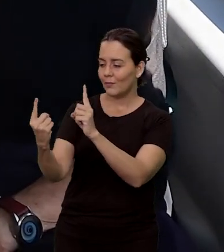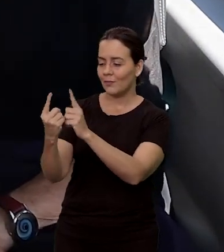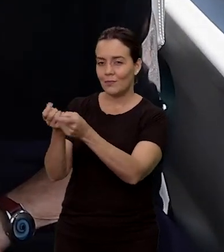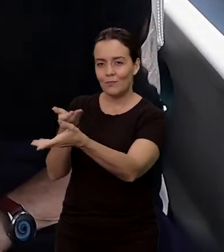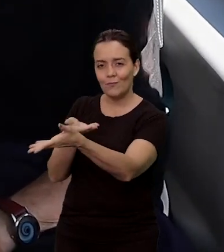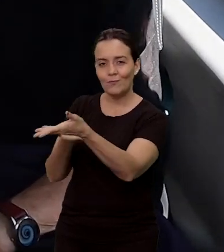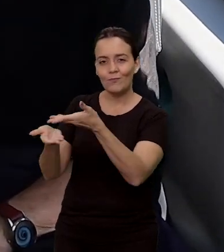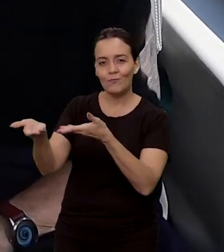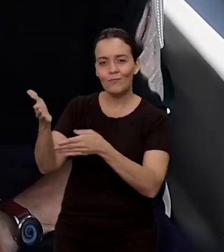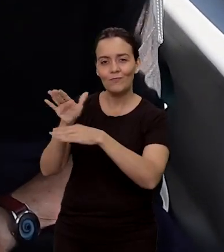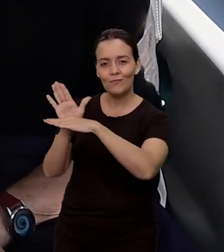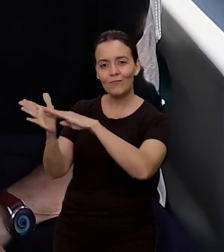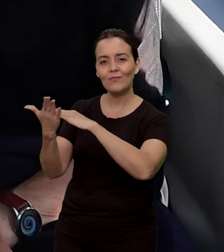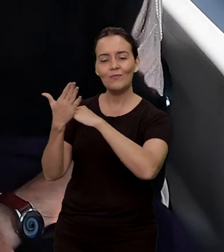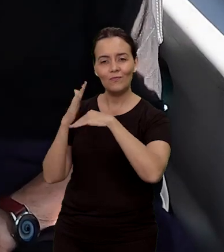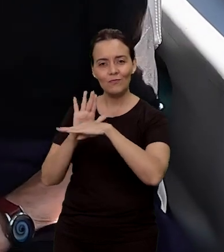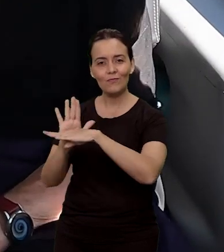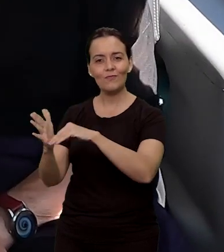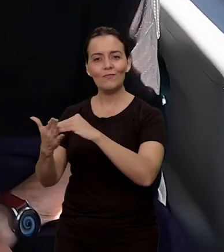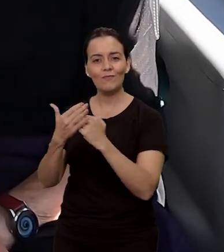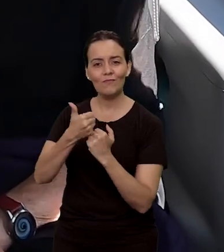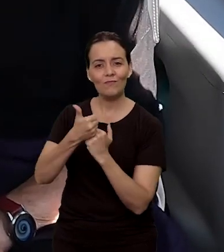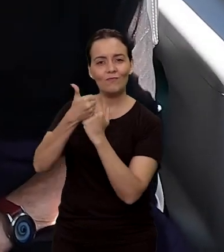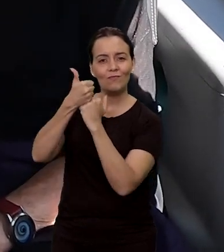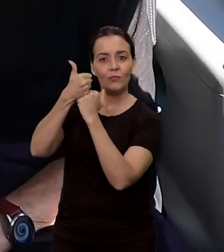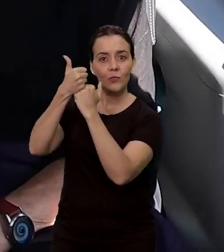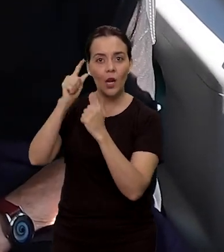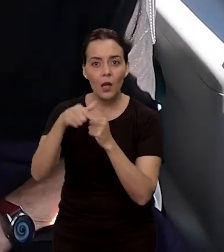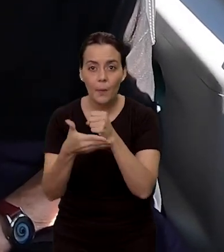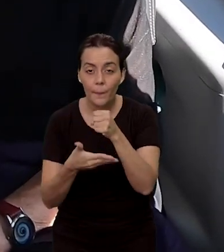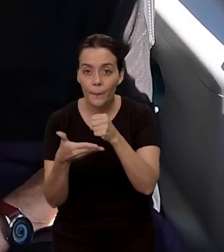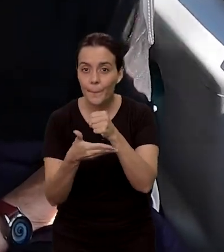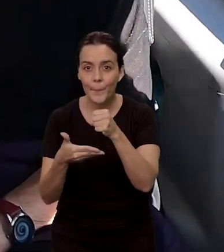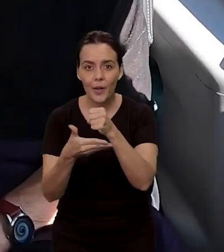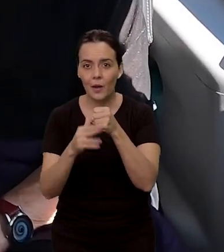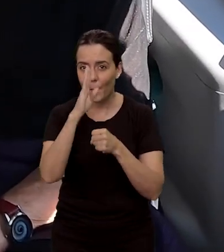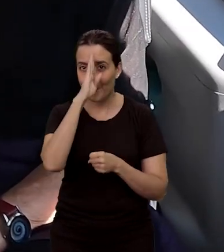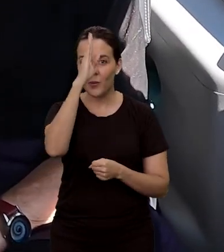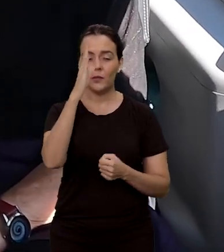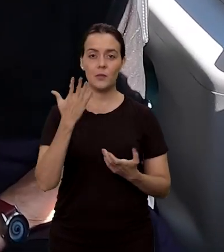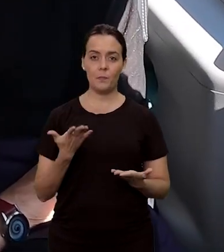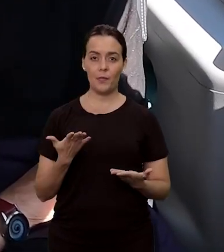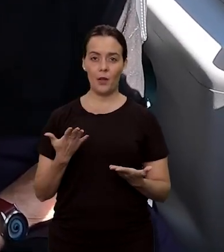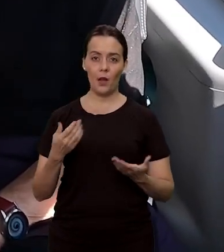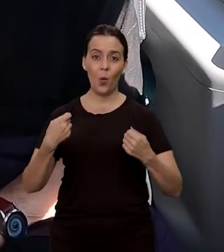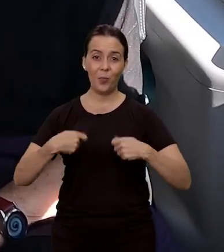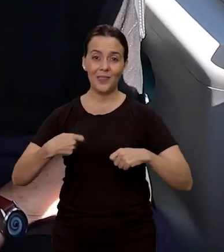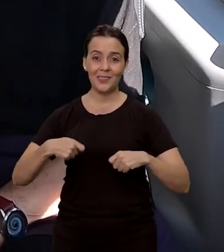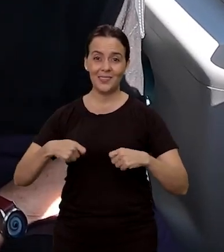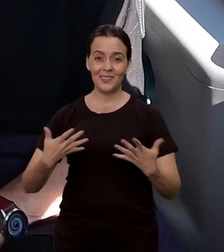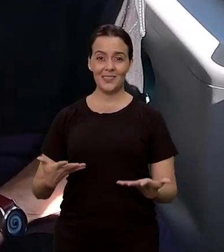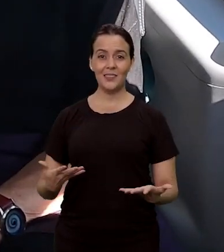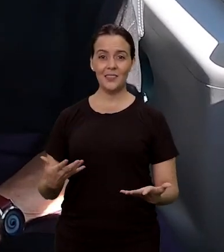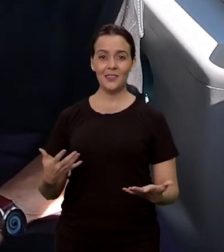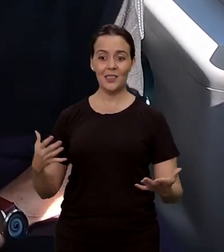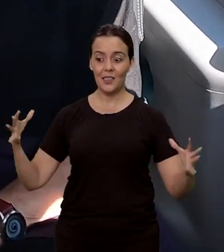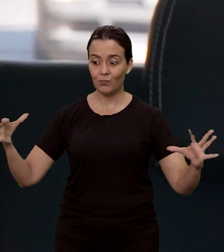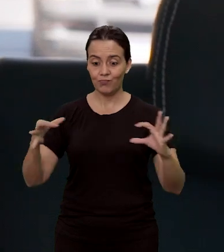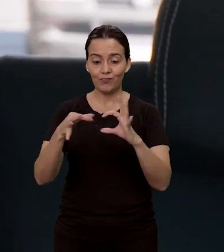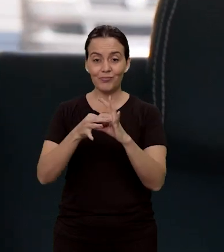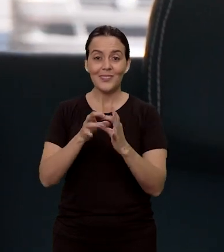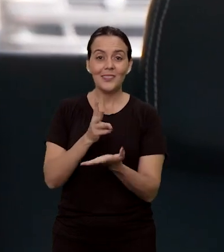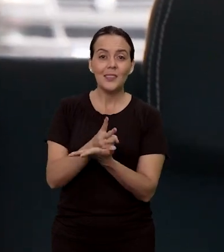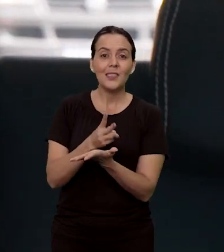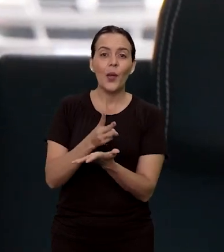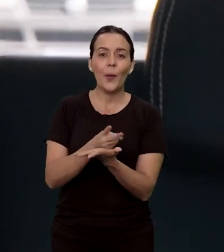base, né, e fundamento, não só colaboração com o meio, mas também entre os elementos, né?